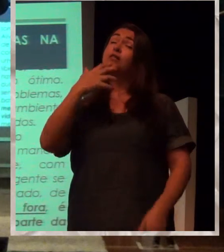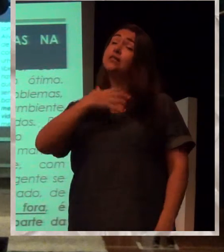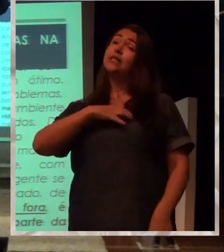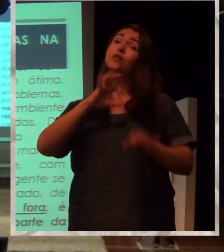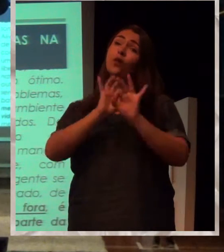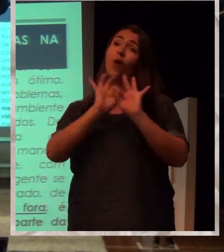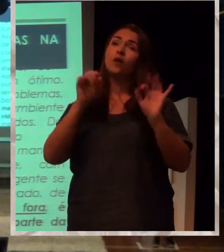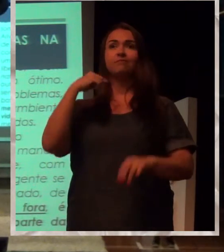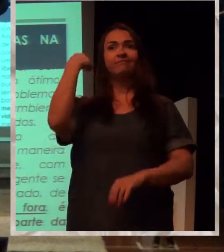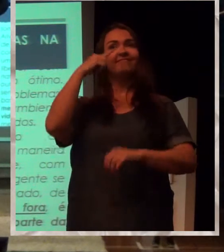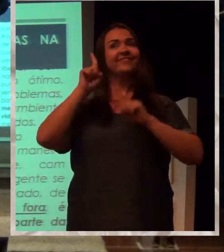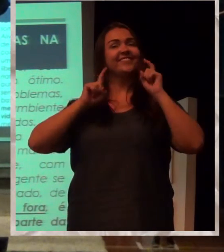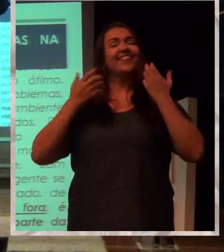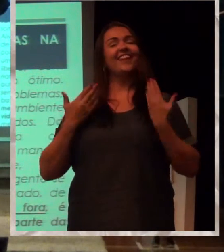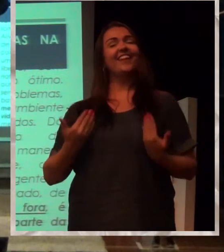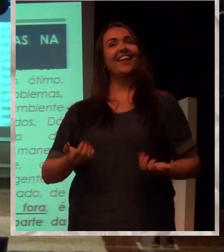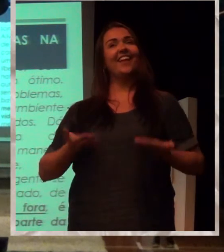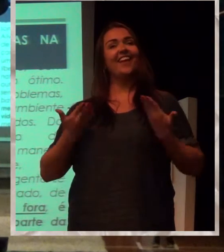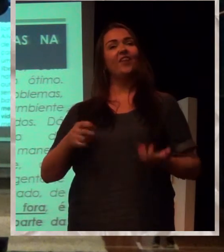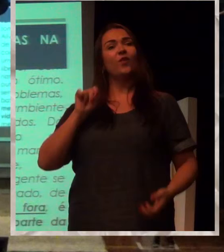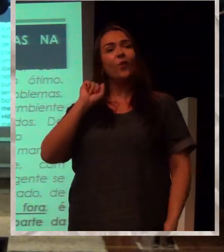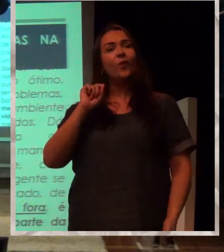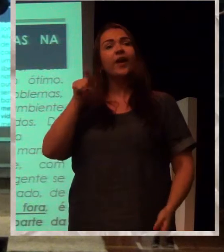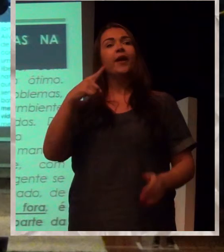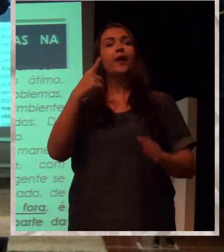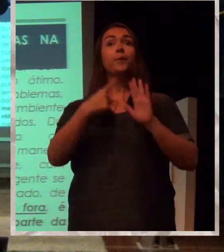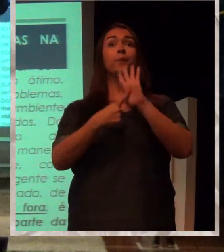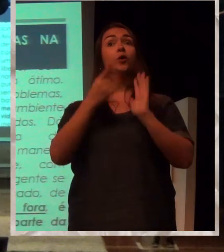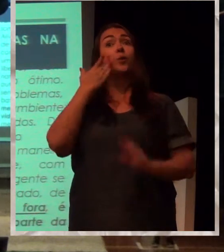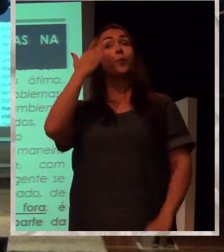vê a leveza no rosto dele. Isso é a irrupção do modo